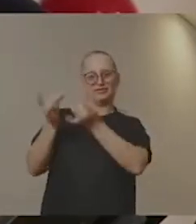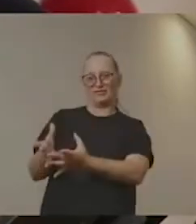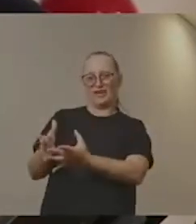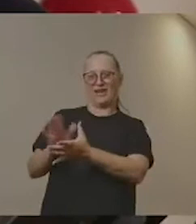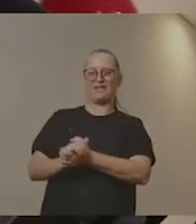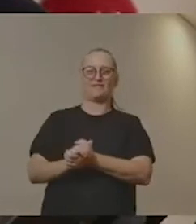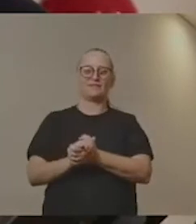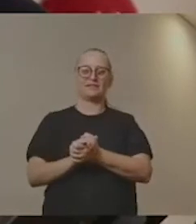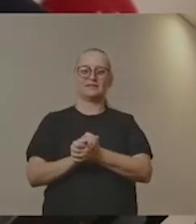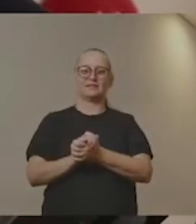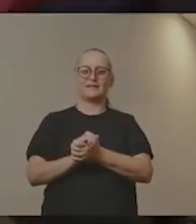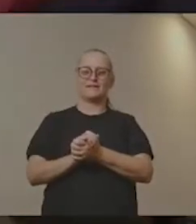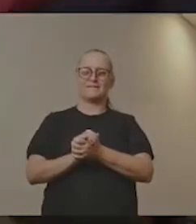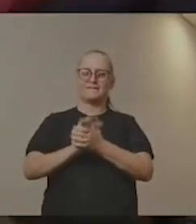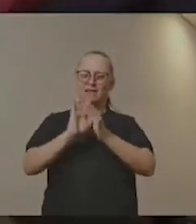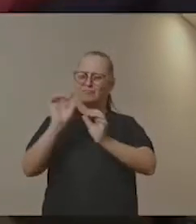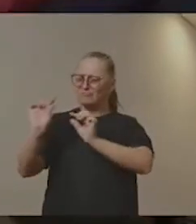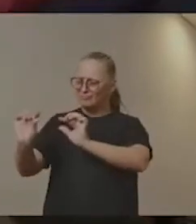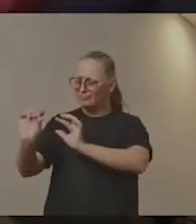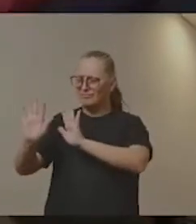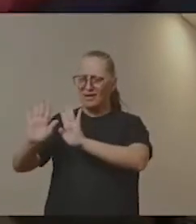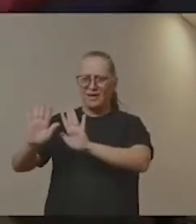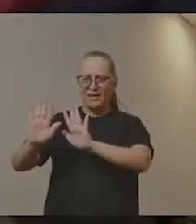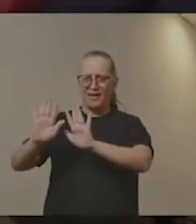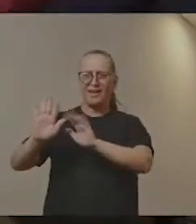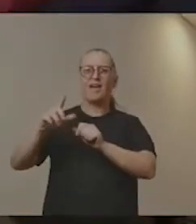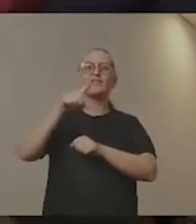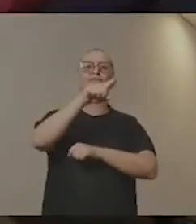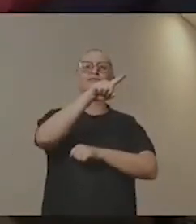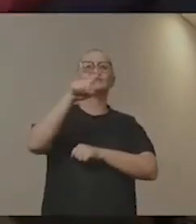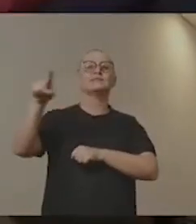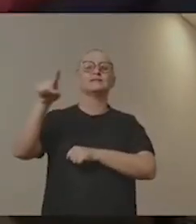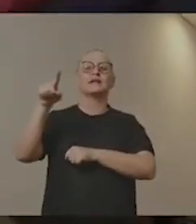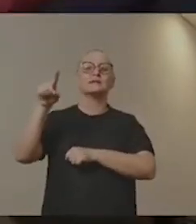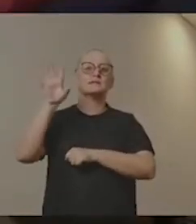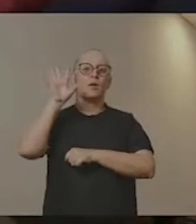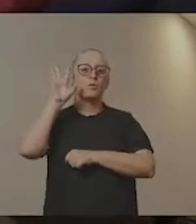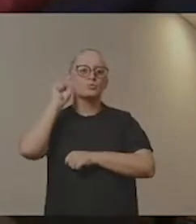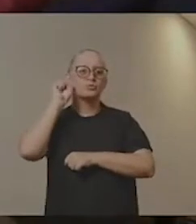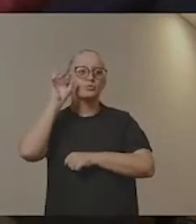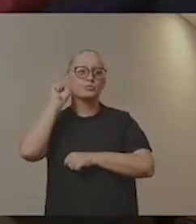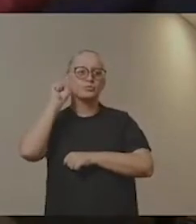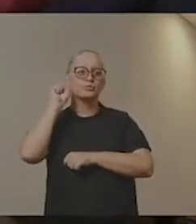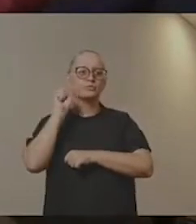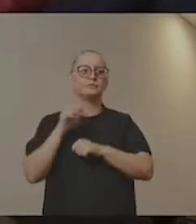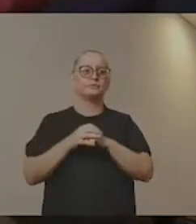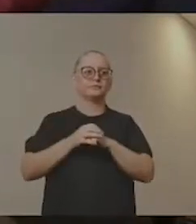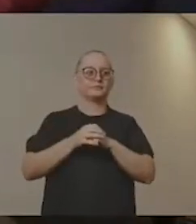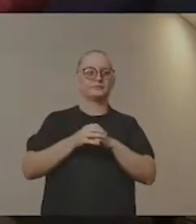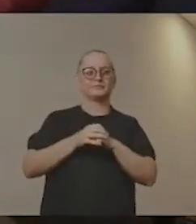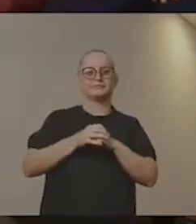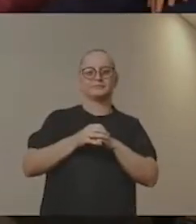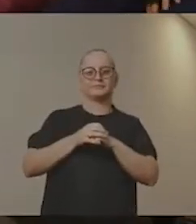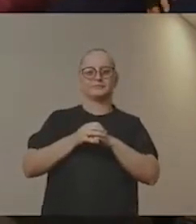minutinho, Miguel. Vamos ver se todos estão escutando o que você está falando. Oi, tá todo mundo. Só um minutinho. É porque eu acho